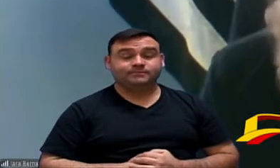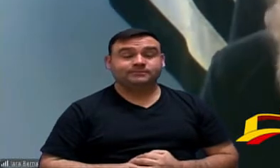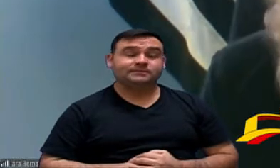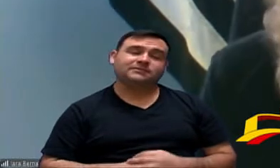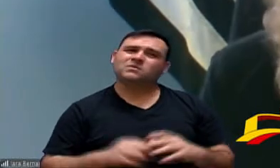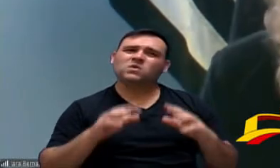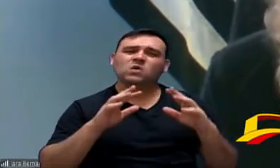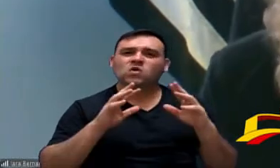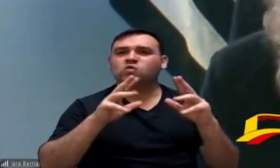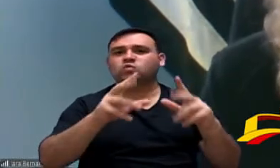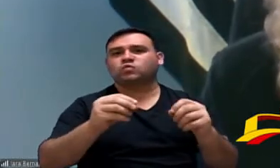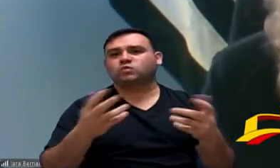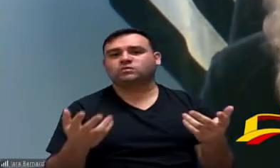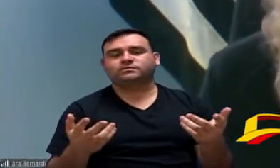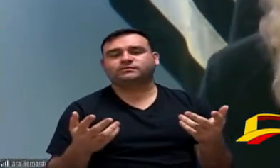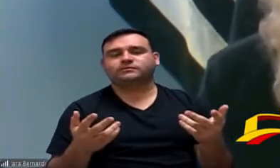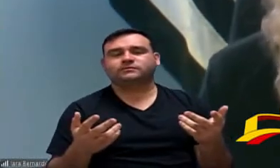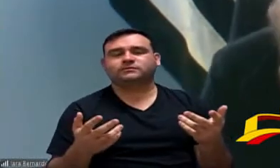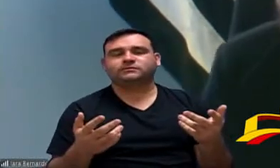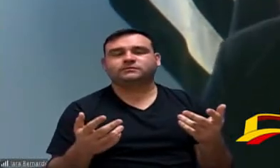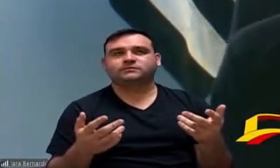Quase